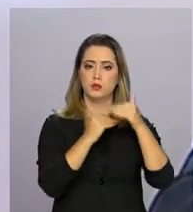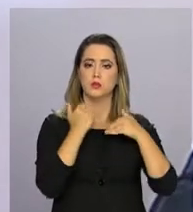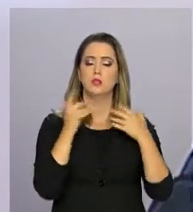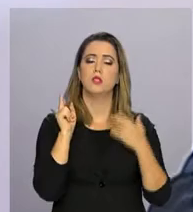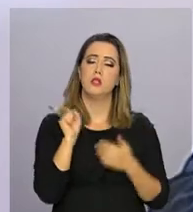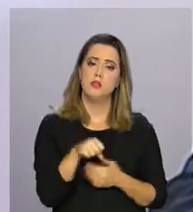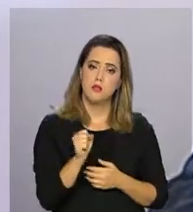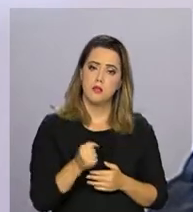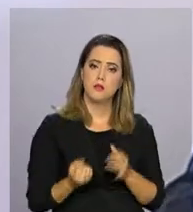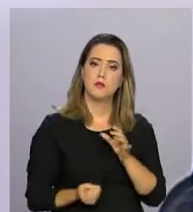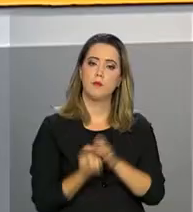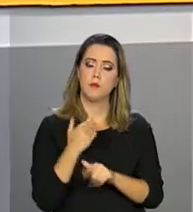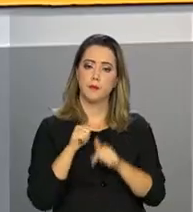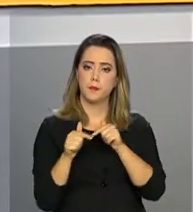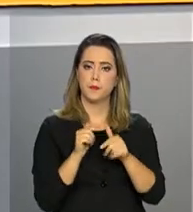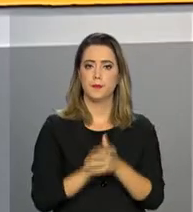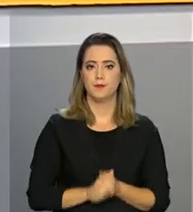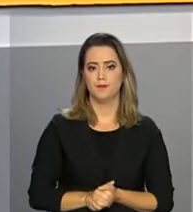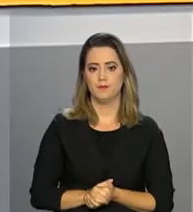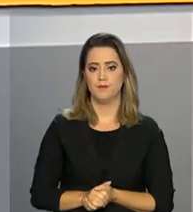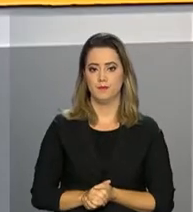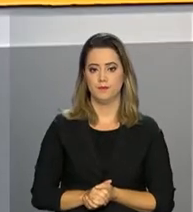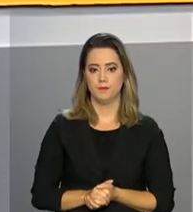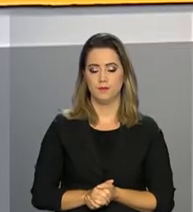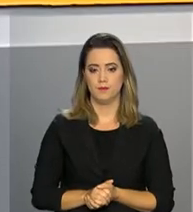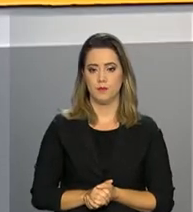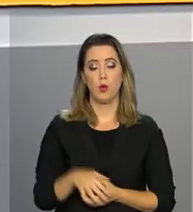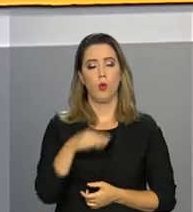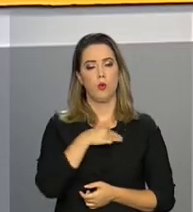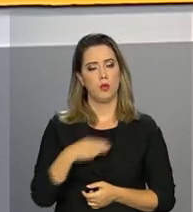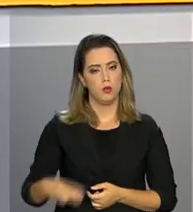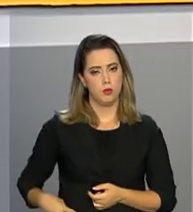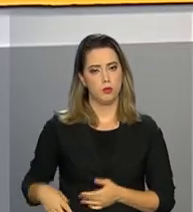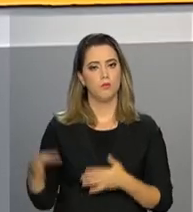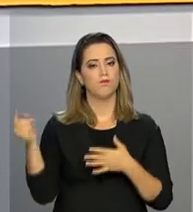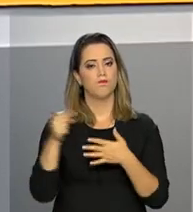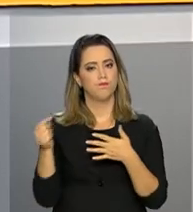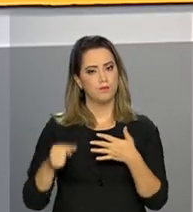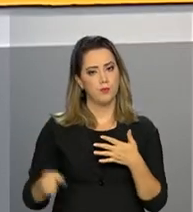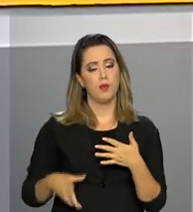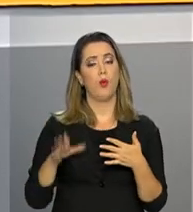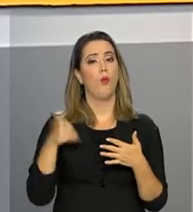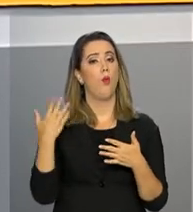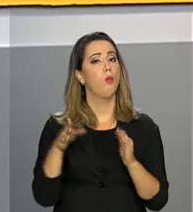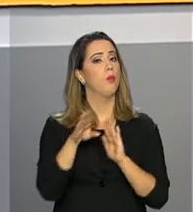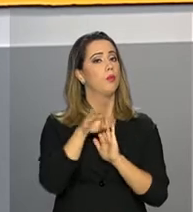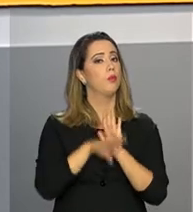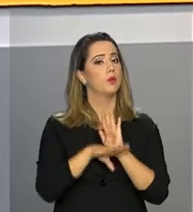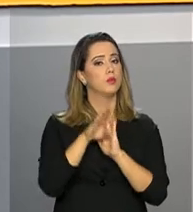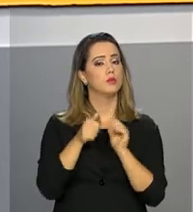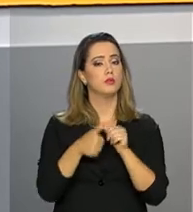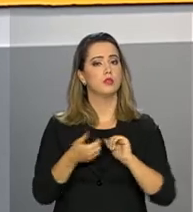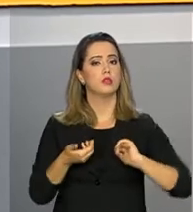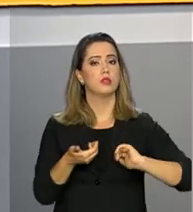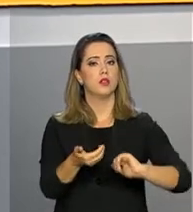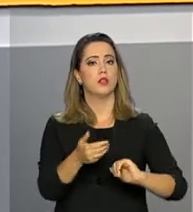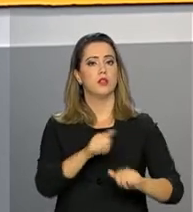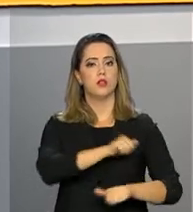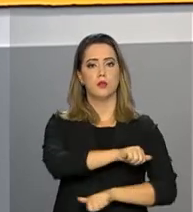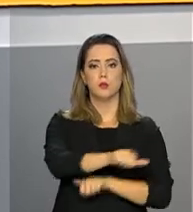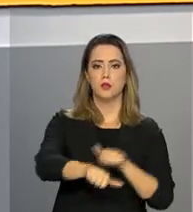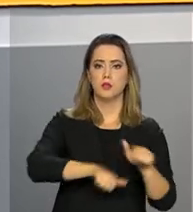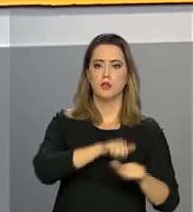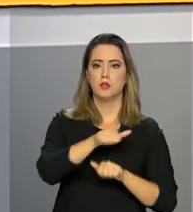gera emprego o ministro henrique meirelles destacou ainda o projeto que está no congresso e que tenta reverter a